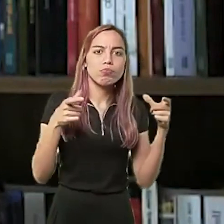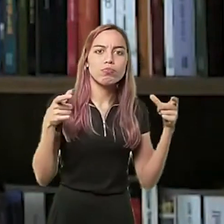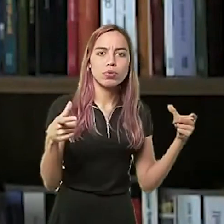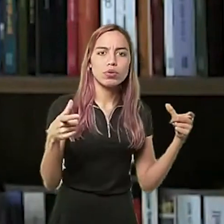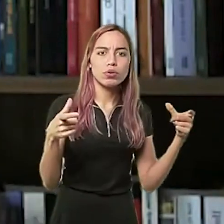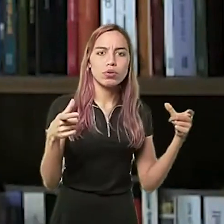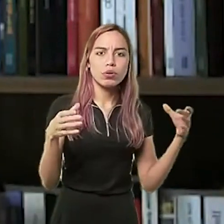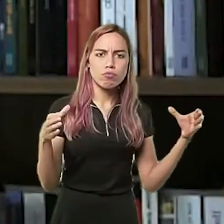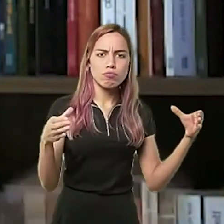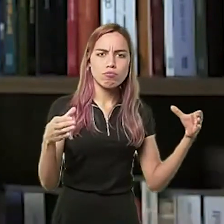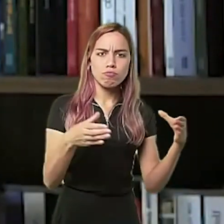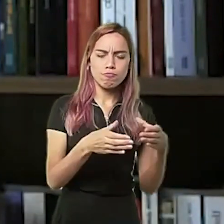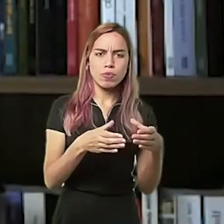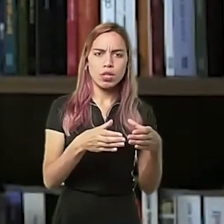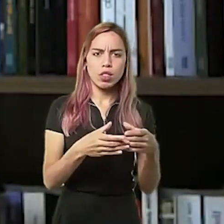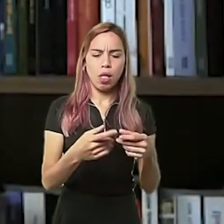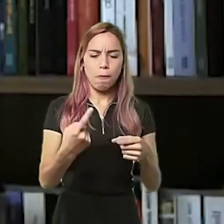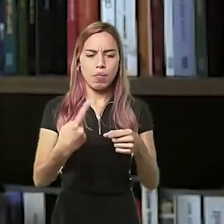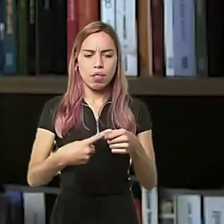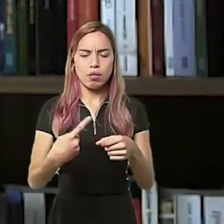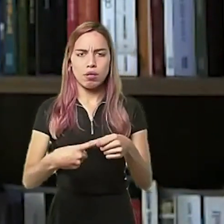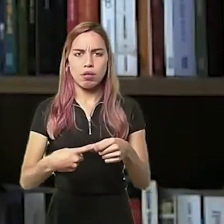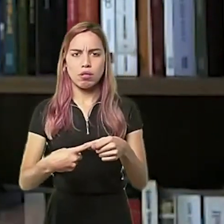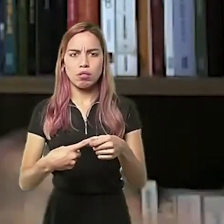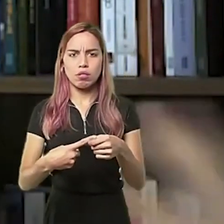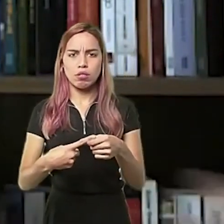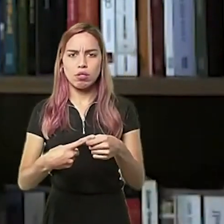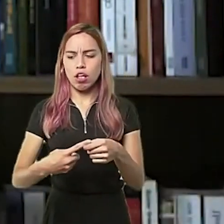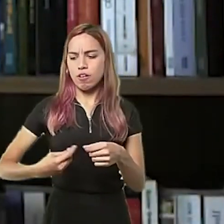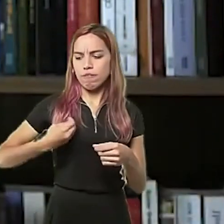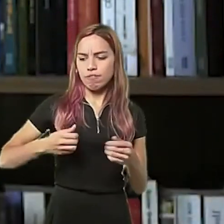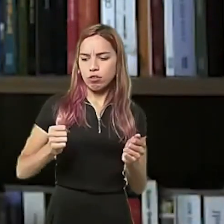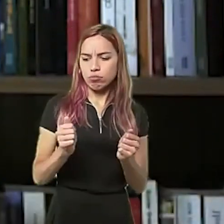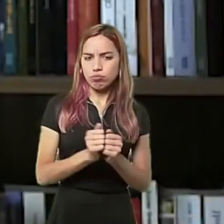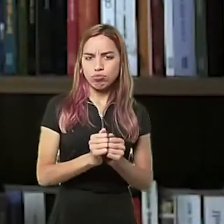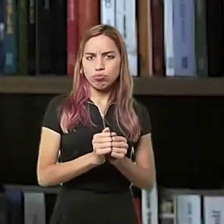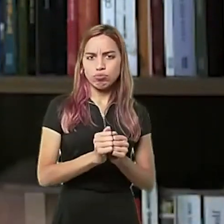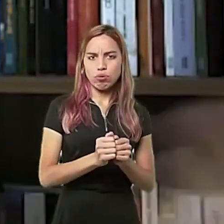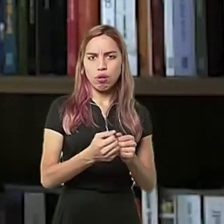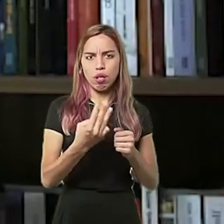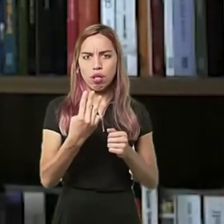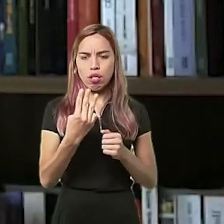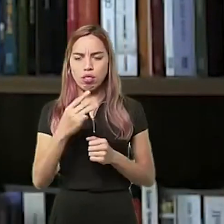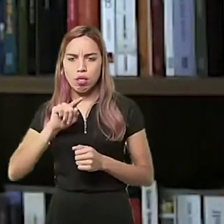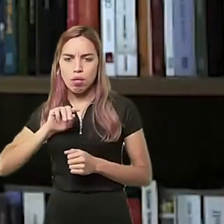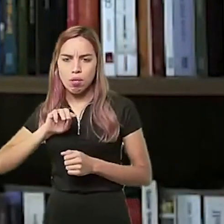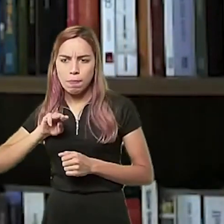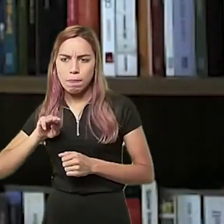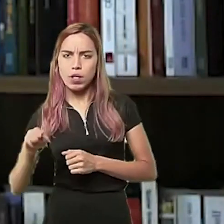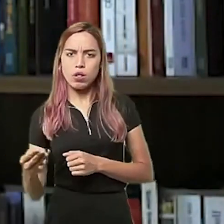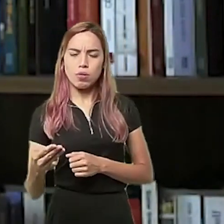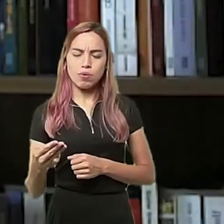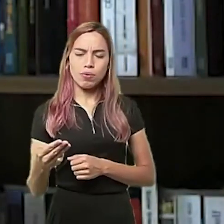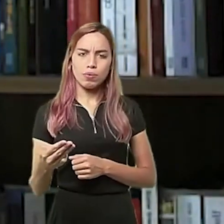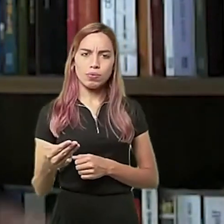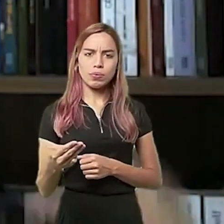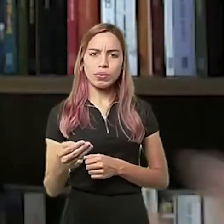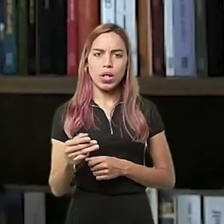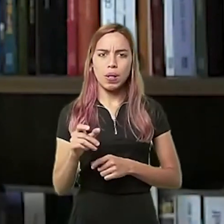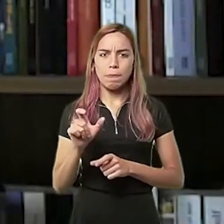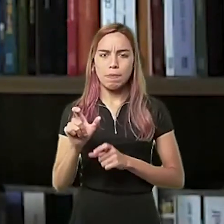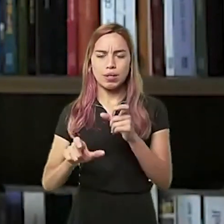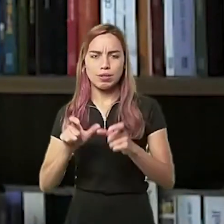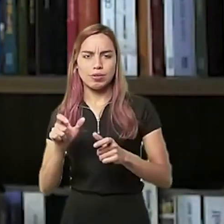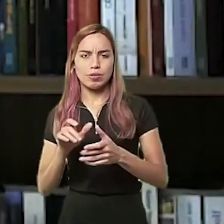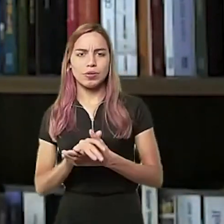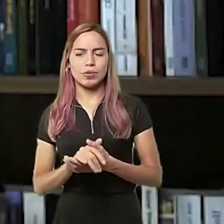comunidade, numa cidade com 3 milhões de habitantes, consegue viver num país com 215 milhões de habitantes e